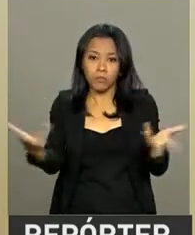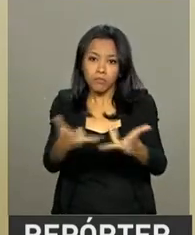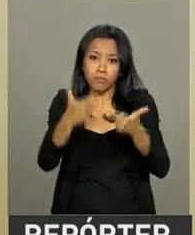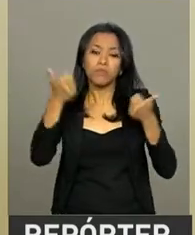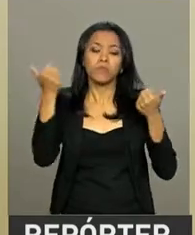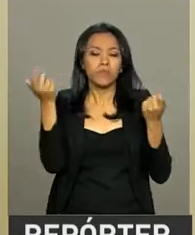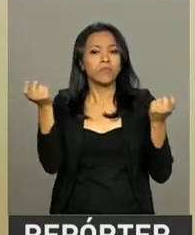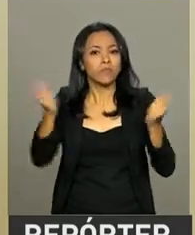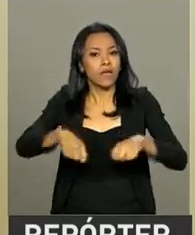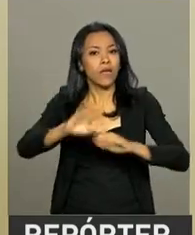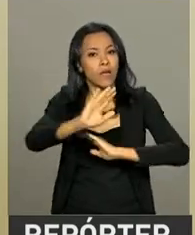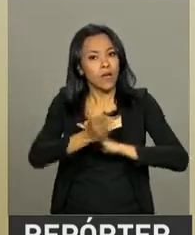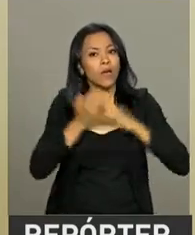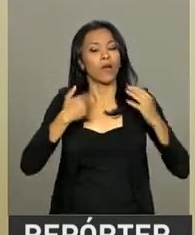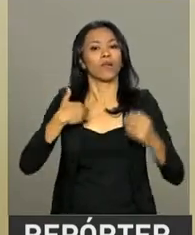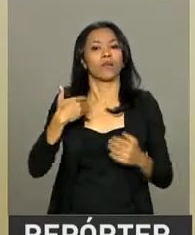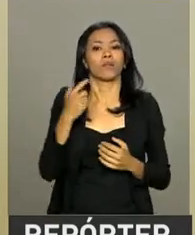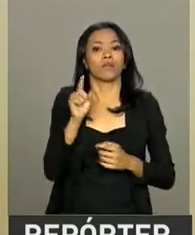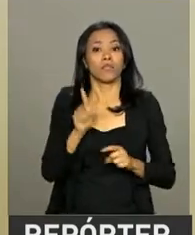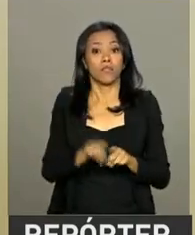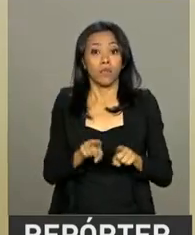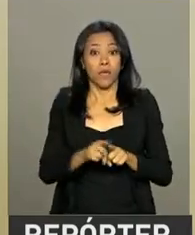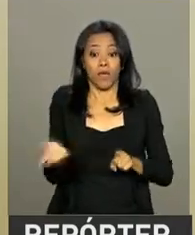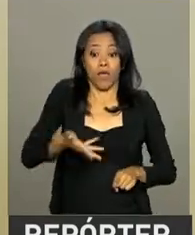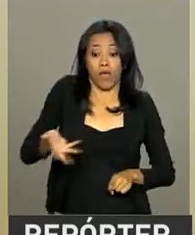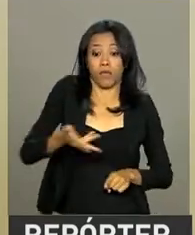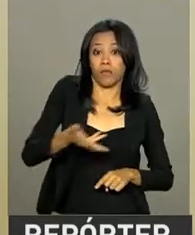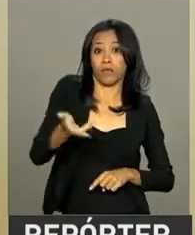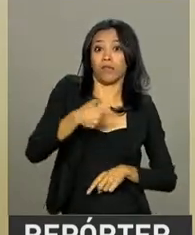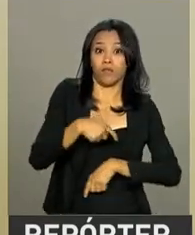aduaneiro também, além de otorgar mais agilidade no